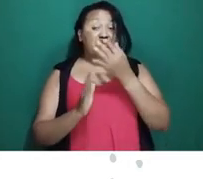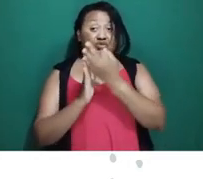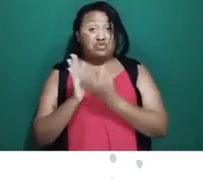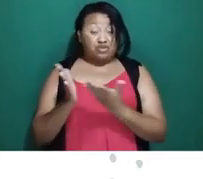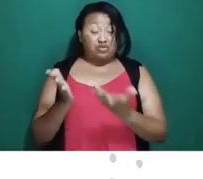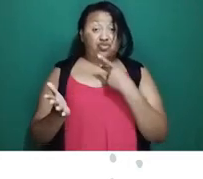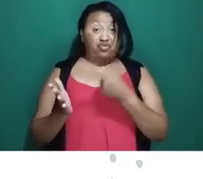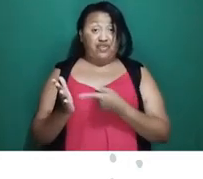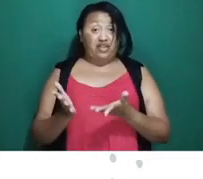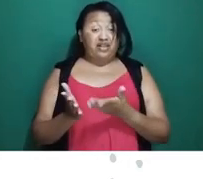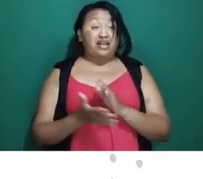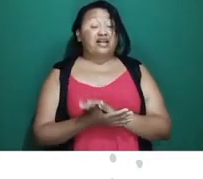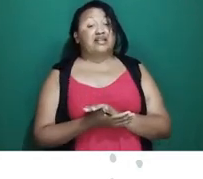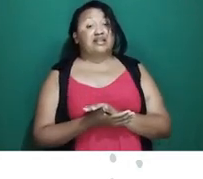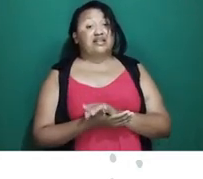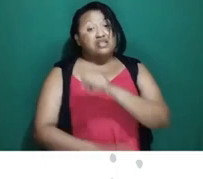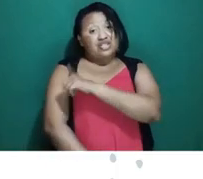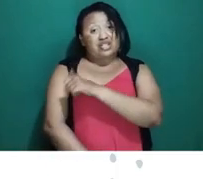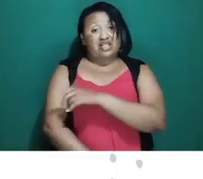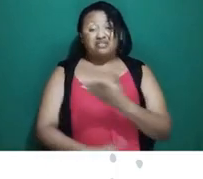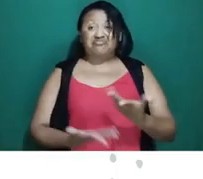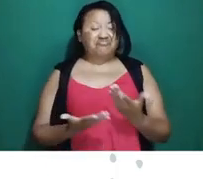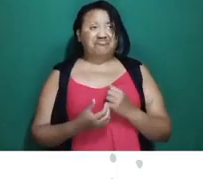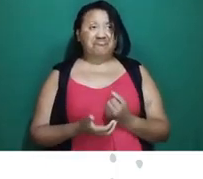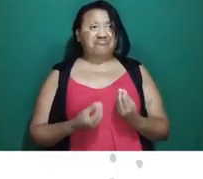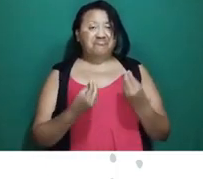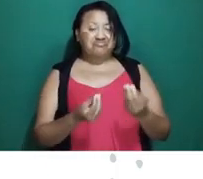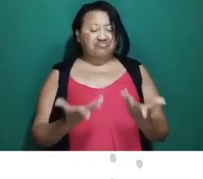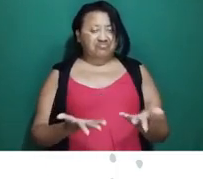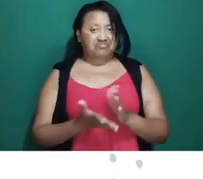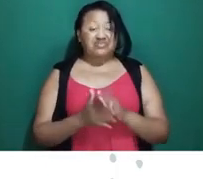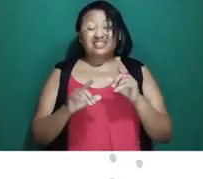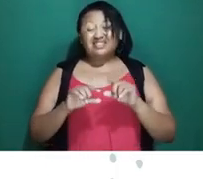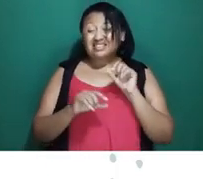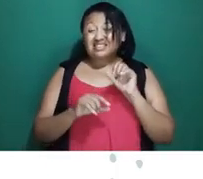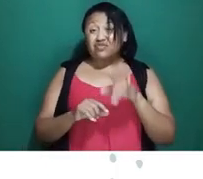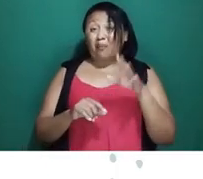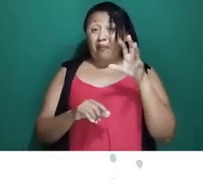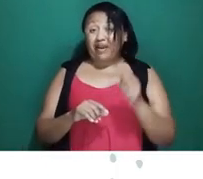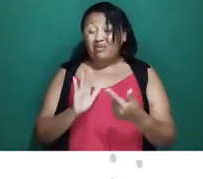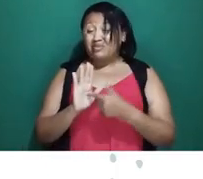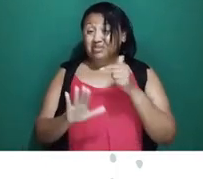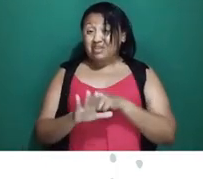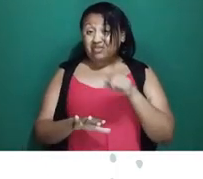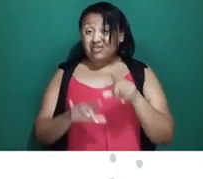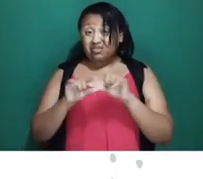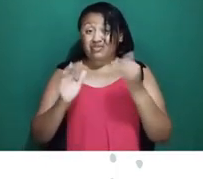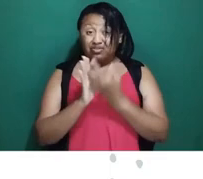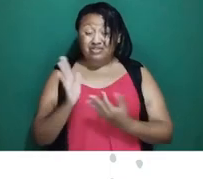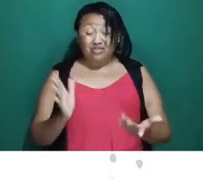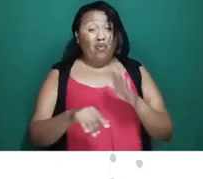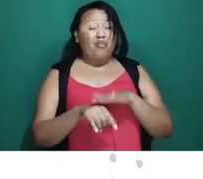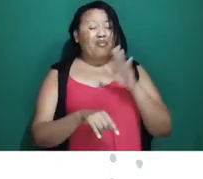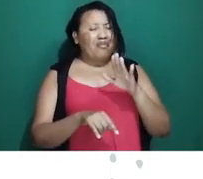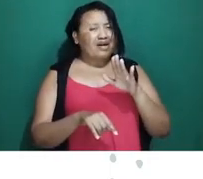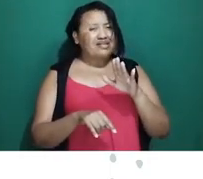dados aos Jardins públicos né aqui se a gente for pegar o sentido literal né o mais